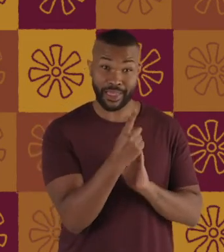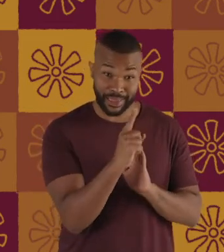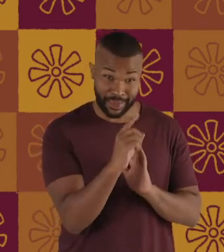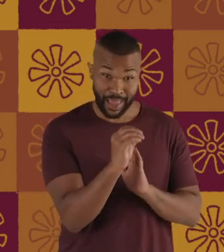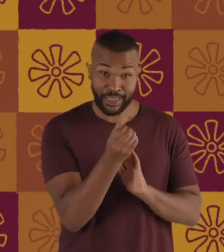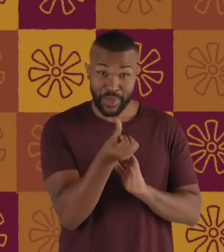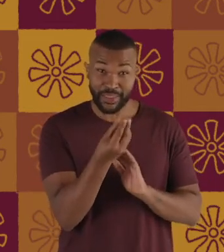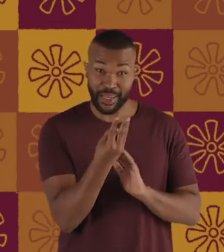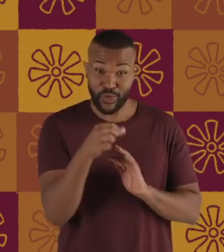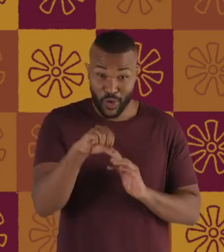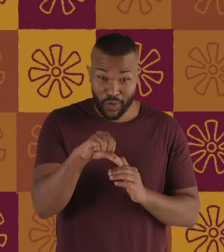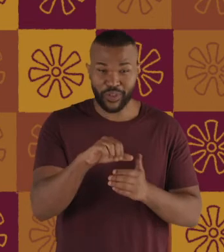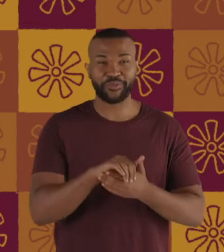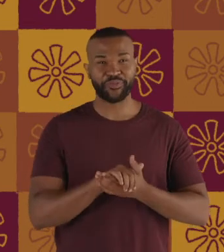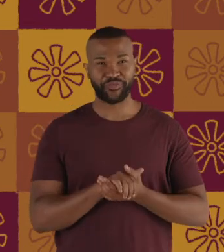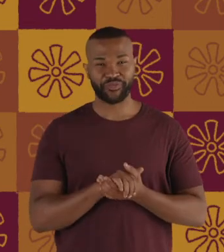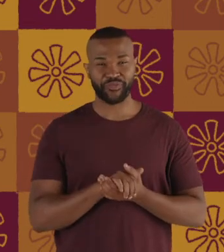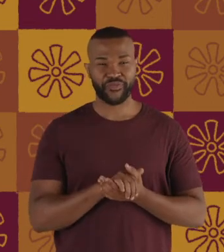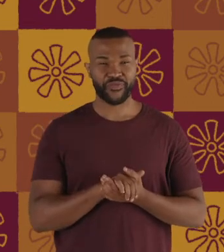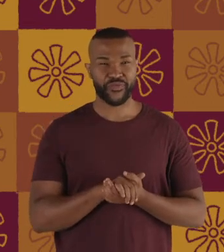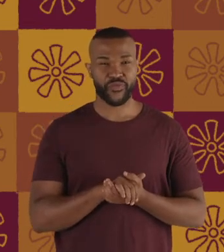Lei 10.639.